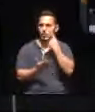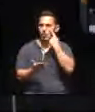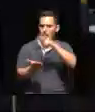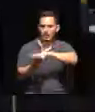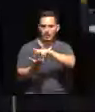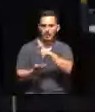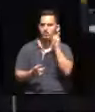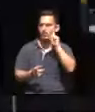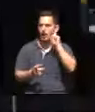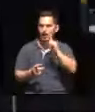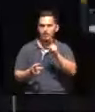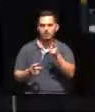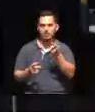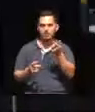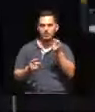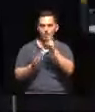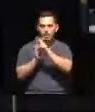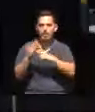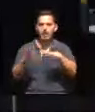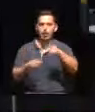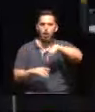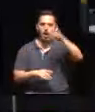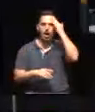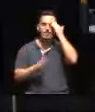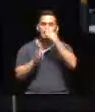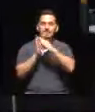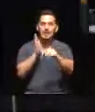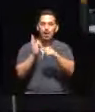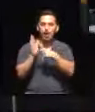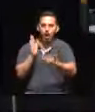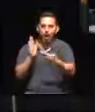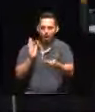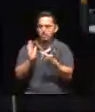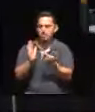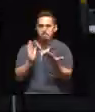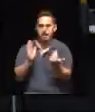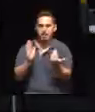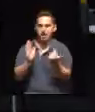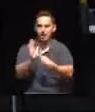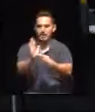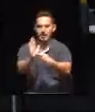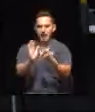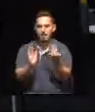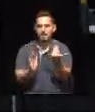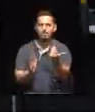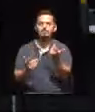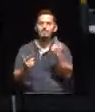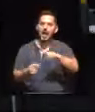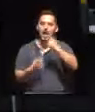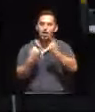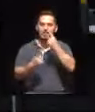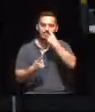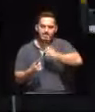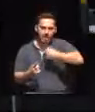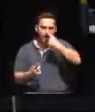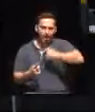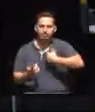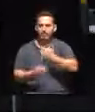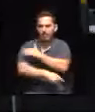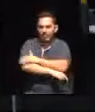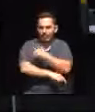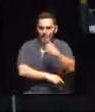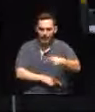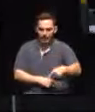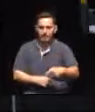a importância de um regulamento, mas consideramos que a versão em vigor ficou aquém do necessário e que contém algumas incoerências e